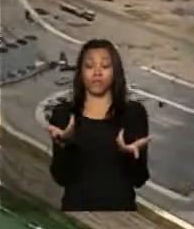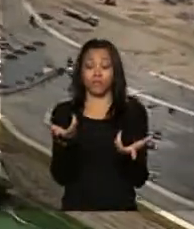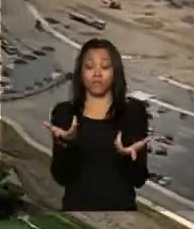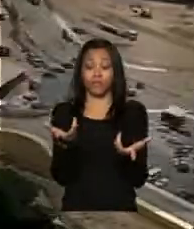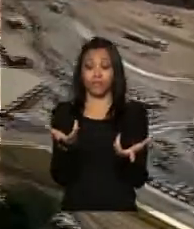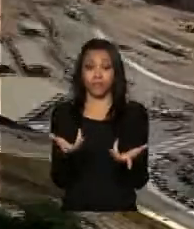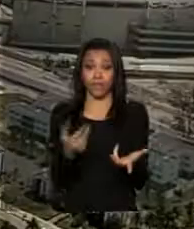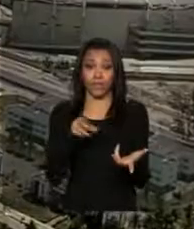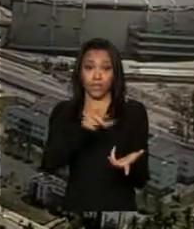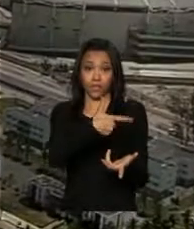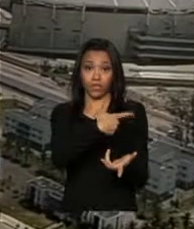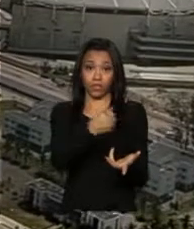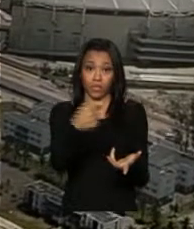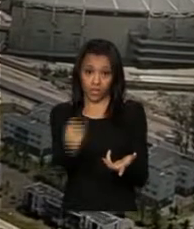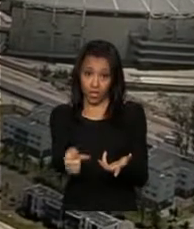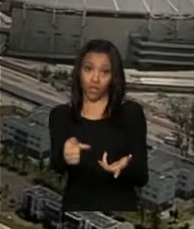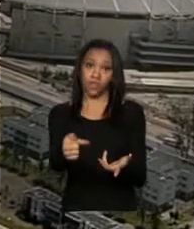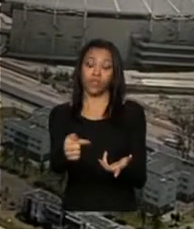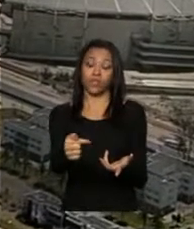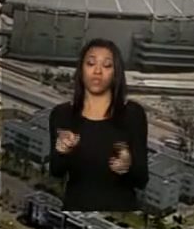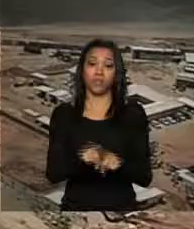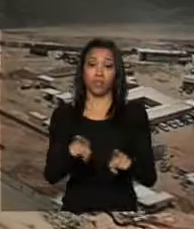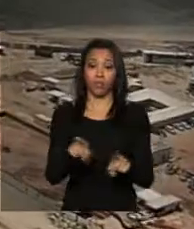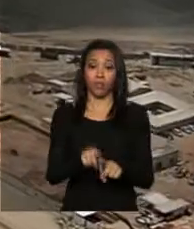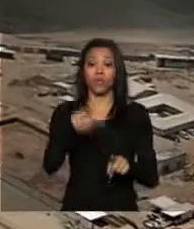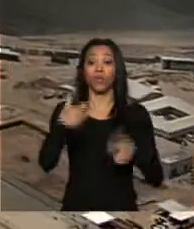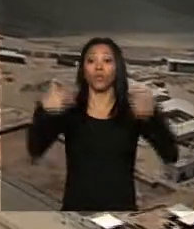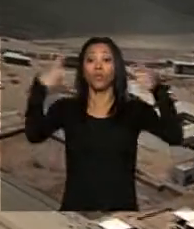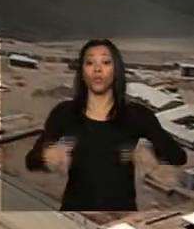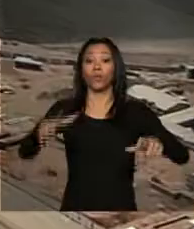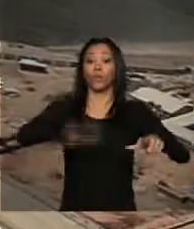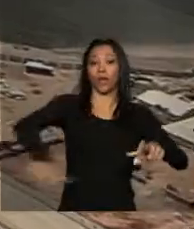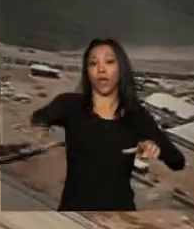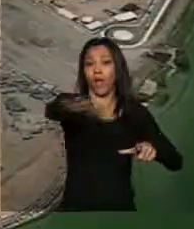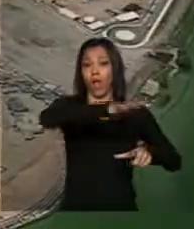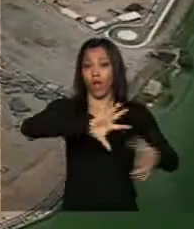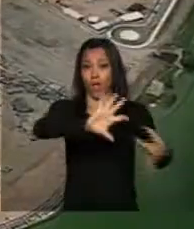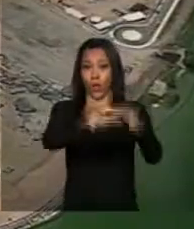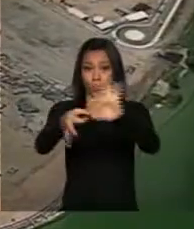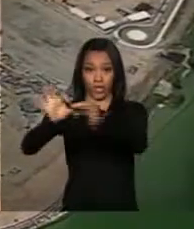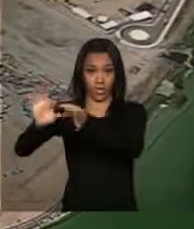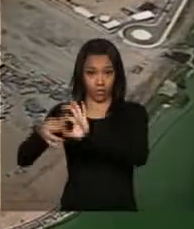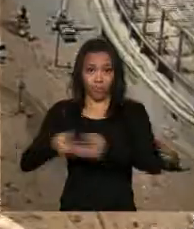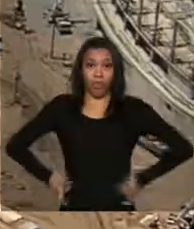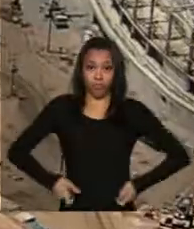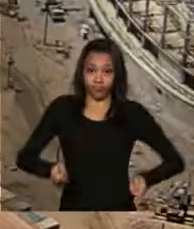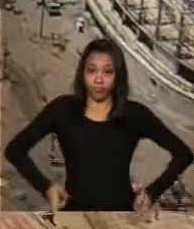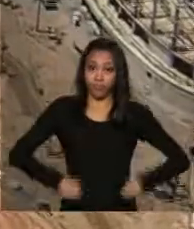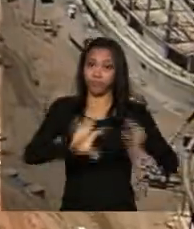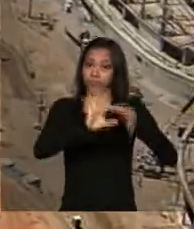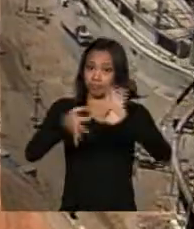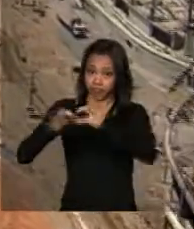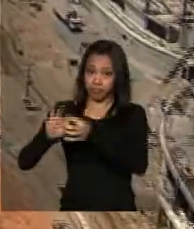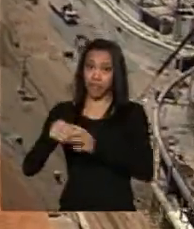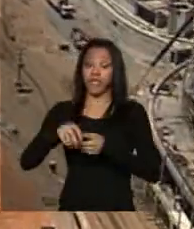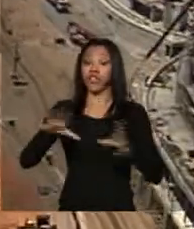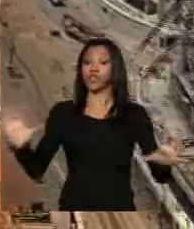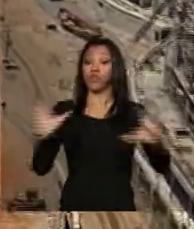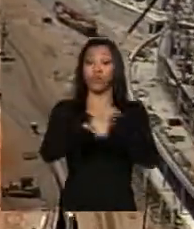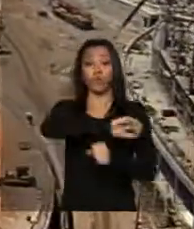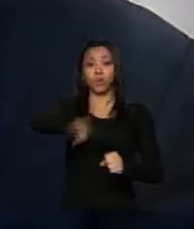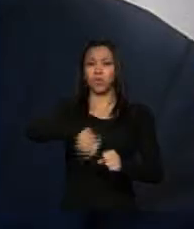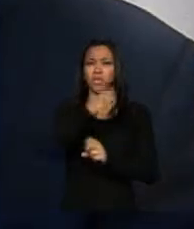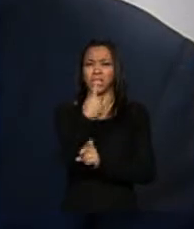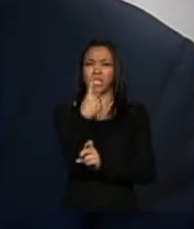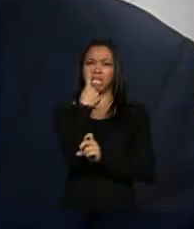de 2007 e construída a Vila Olímpica e Paralímpica, com capacidade para até 18 mil